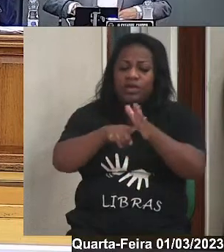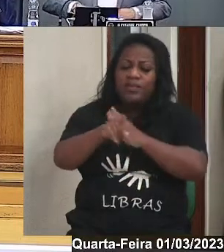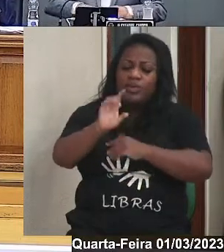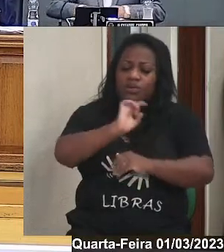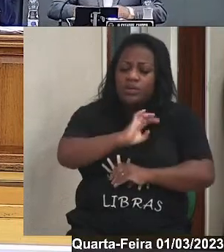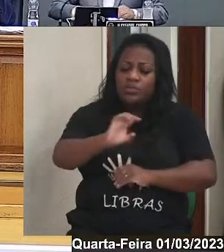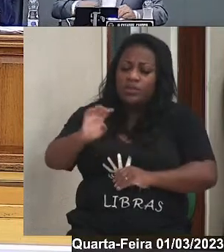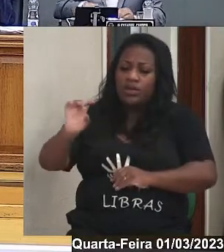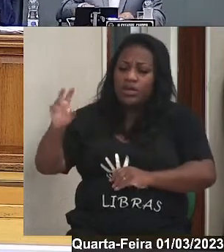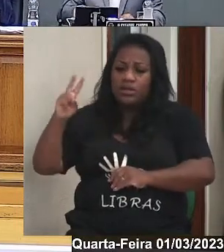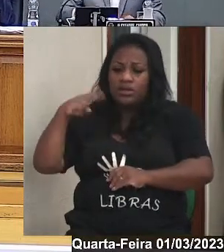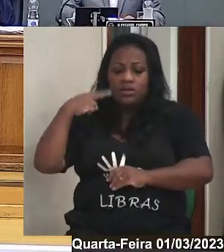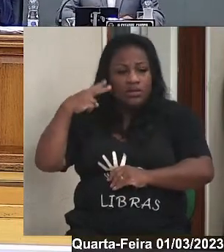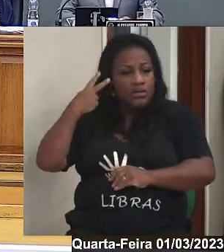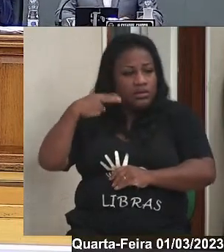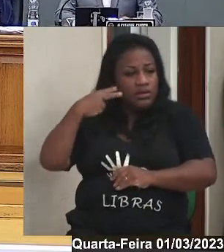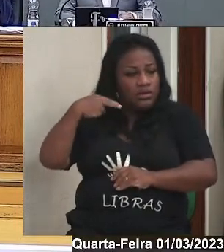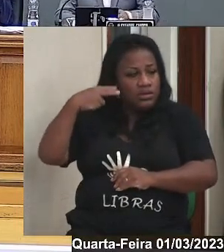vereador Adalto?